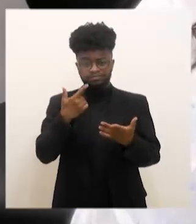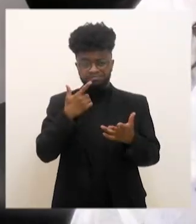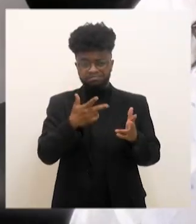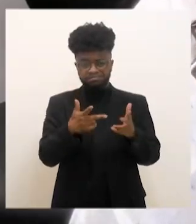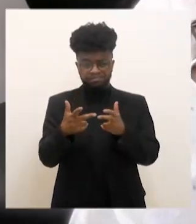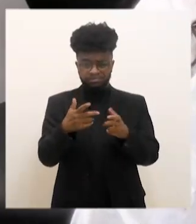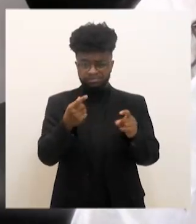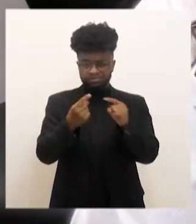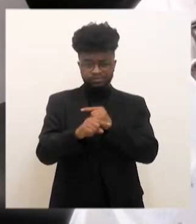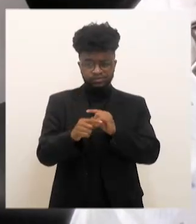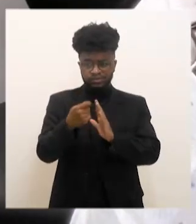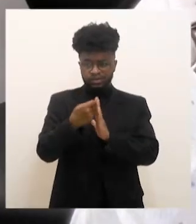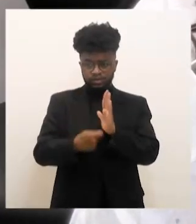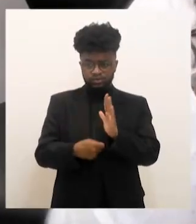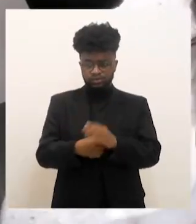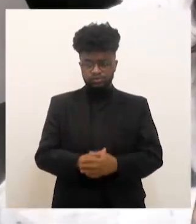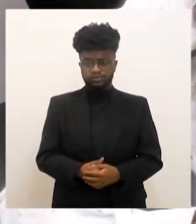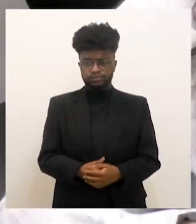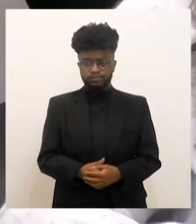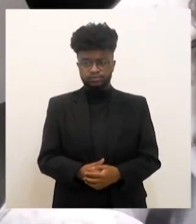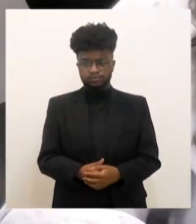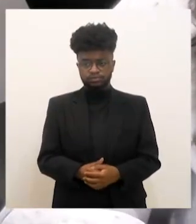incoerência nessa redação, não?